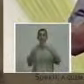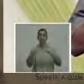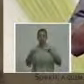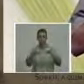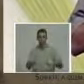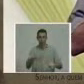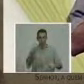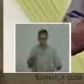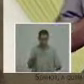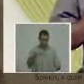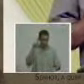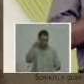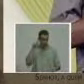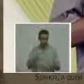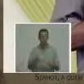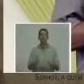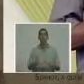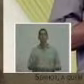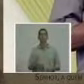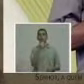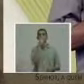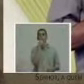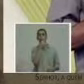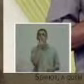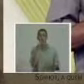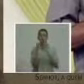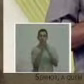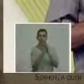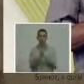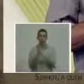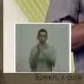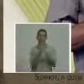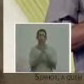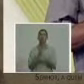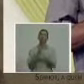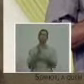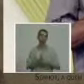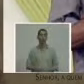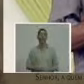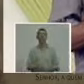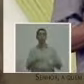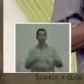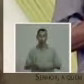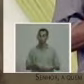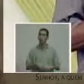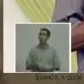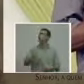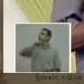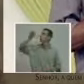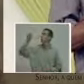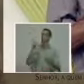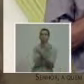mesmo instante que ela está rezando, o futuro sogro também está rezando, Tobit. O Tobit era um homem